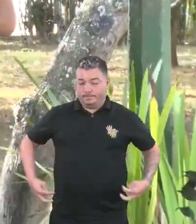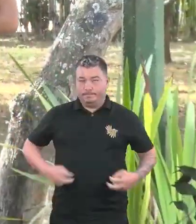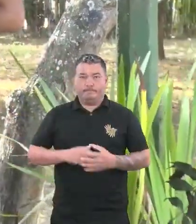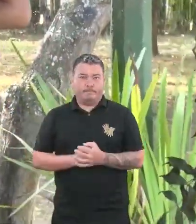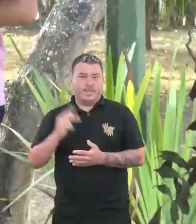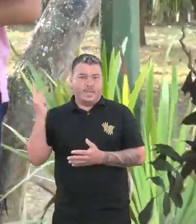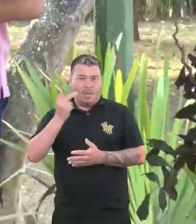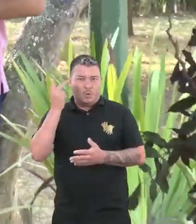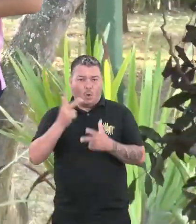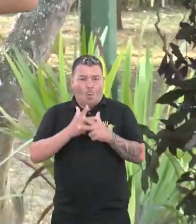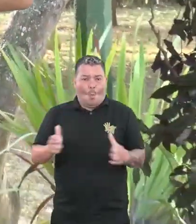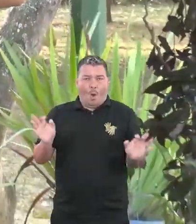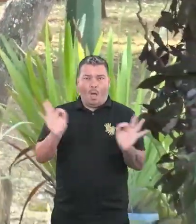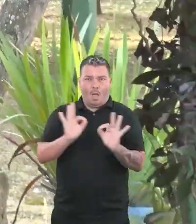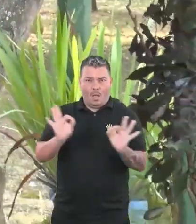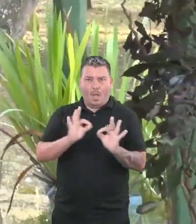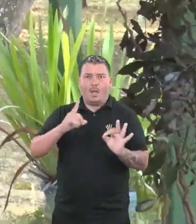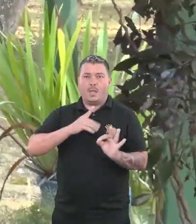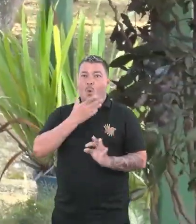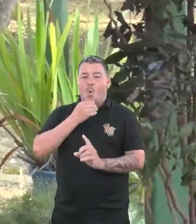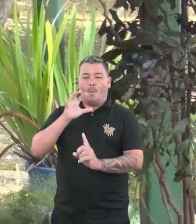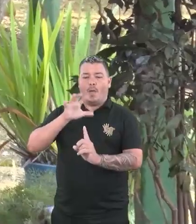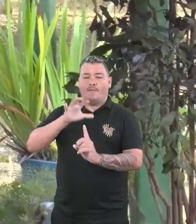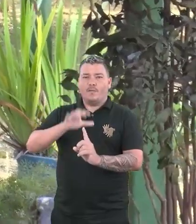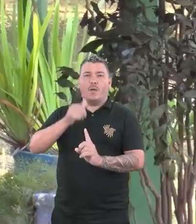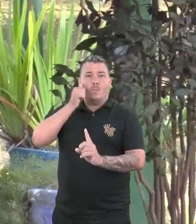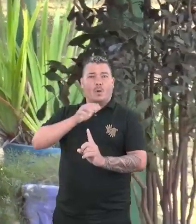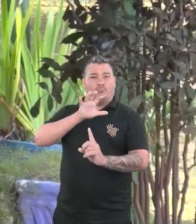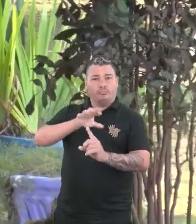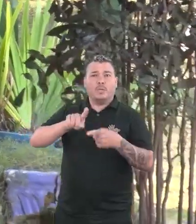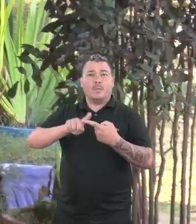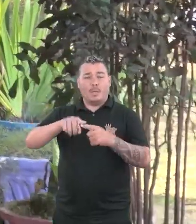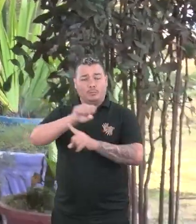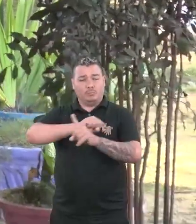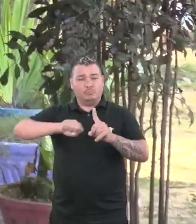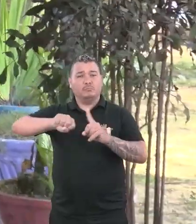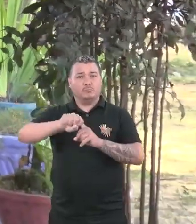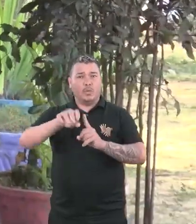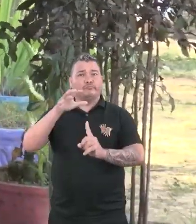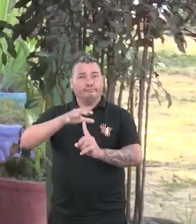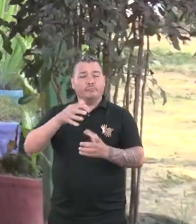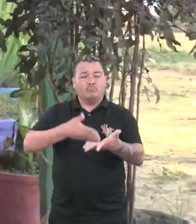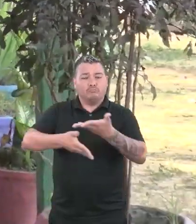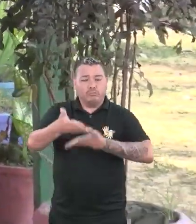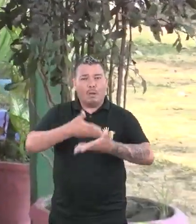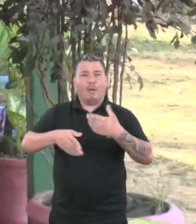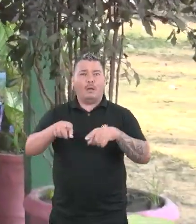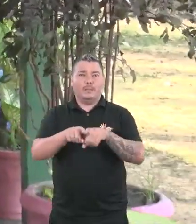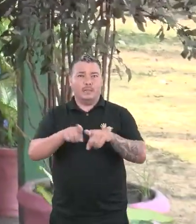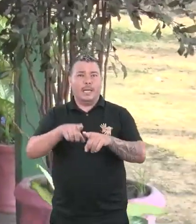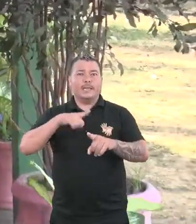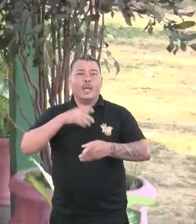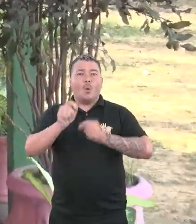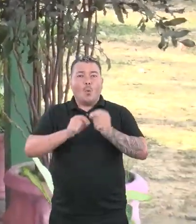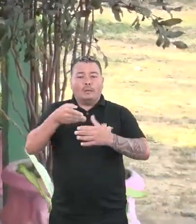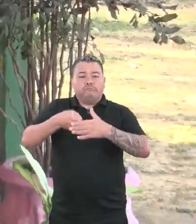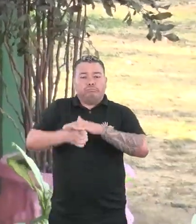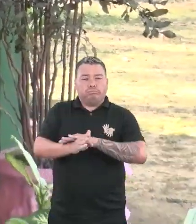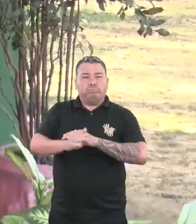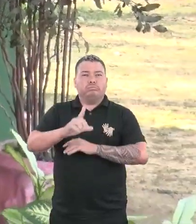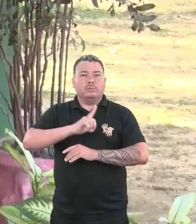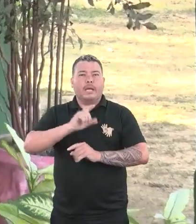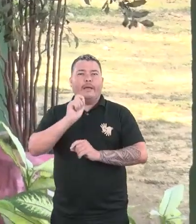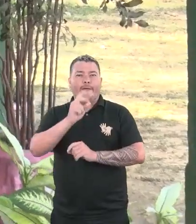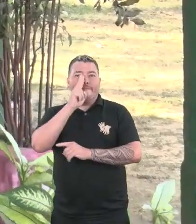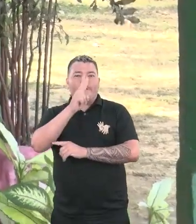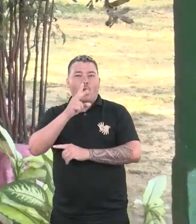é neutra, né? A história é construída pelo homem, pela mulher, pela sociedade. O que se observa no ensino de história é que há uma tendência muito forte de